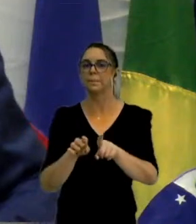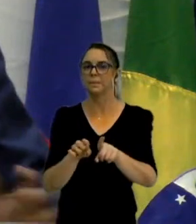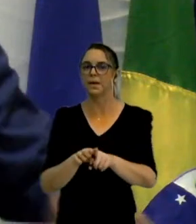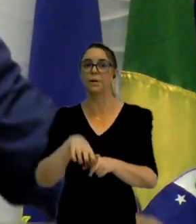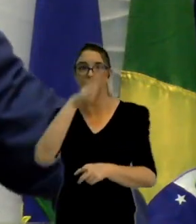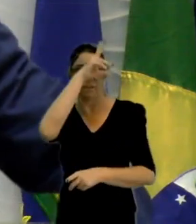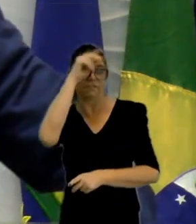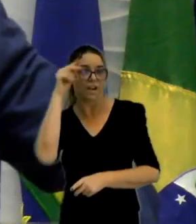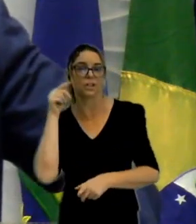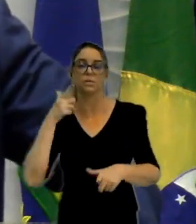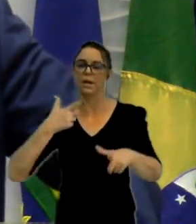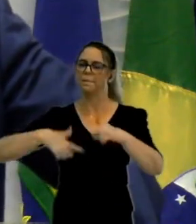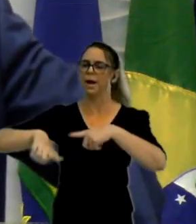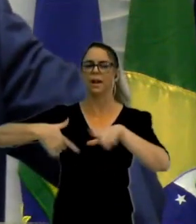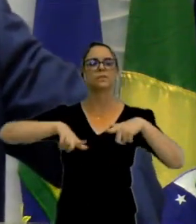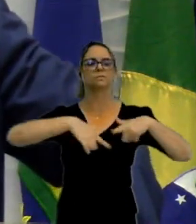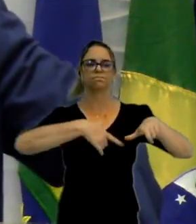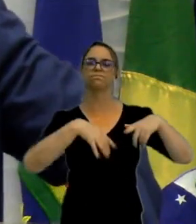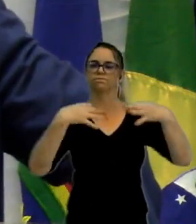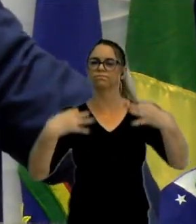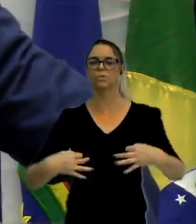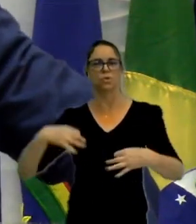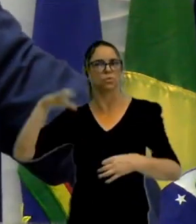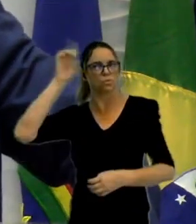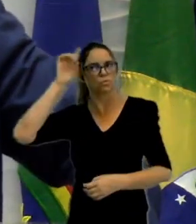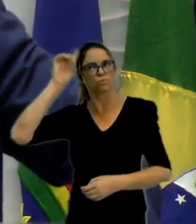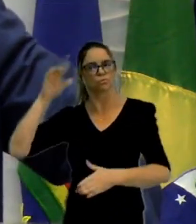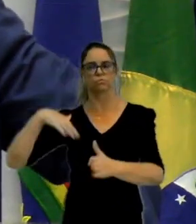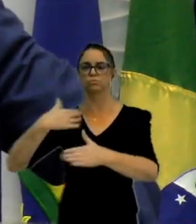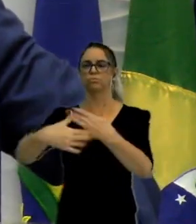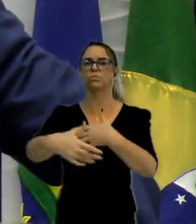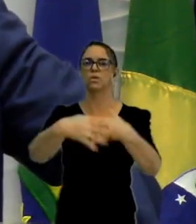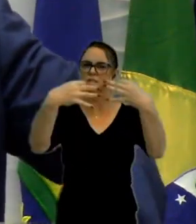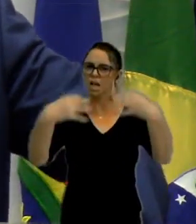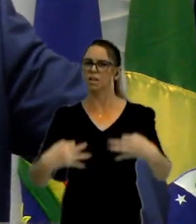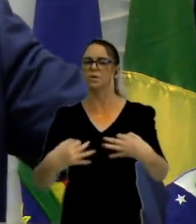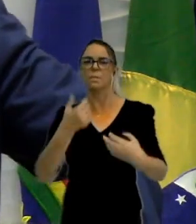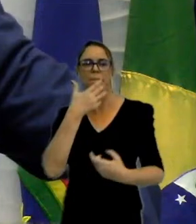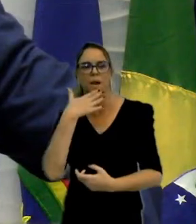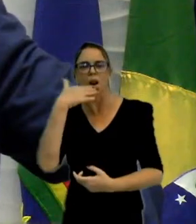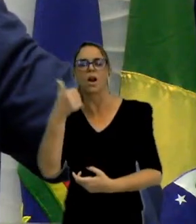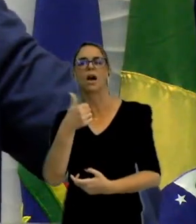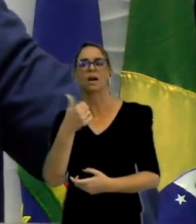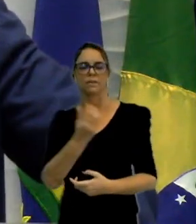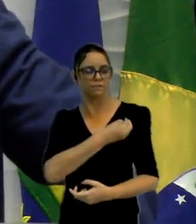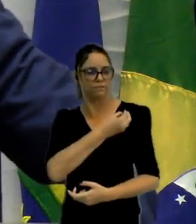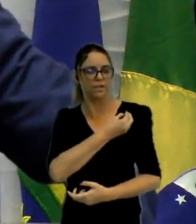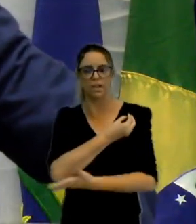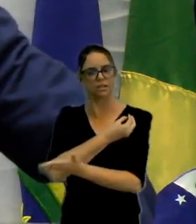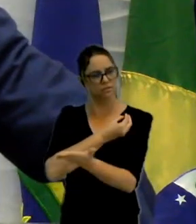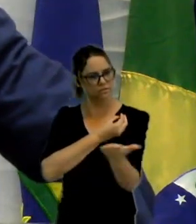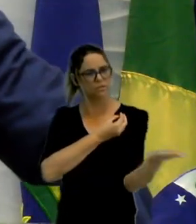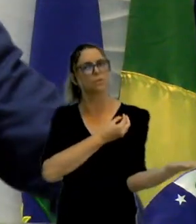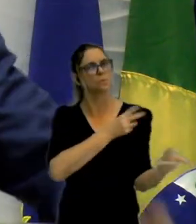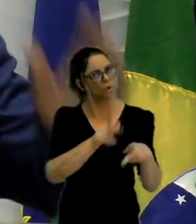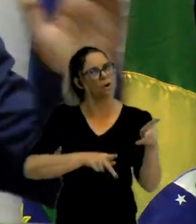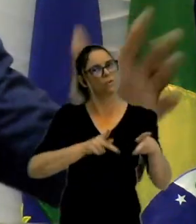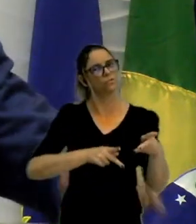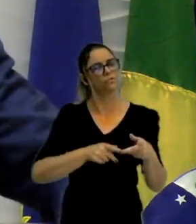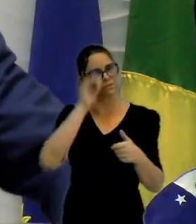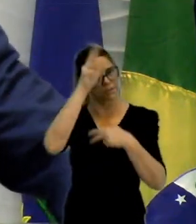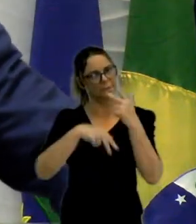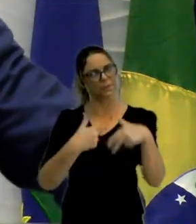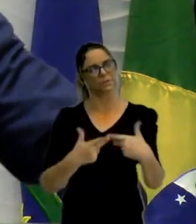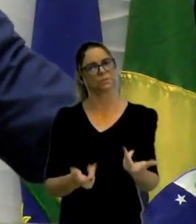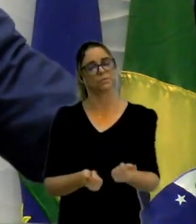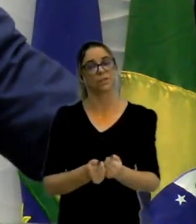que vem trabalhando todos os dias, correndo para melhorar a vida do povo de São Bento do Una. Começou